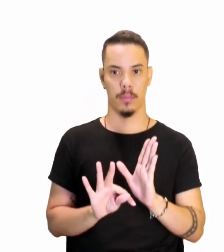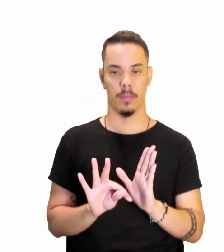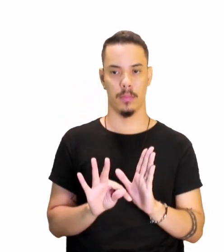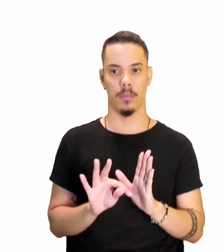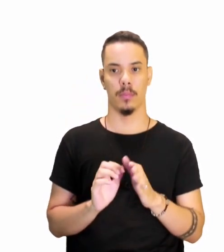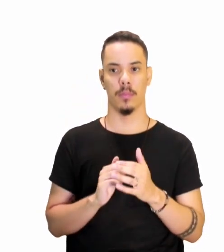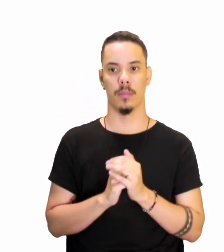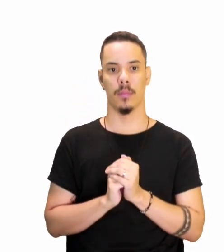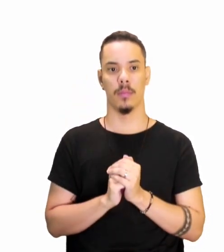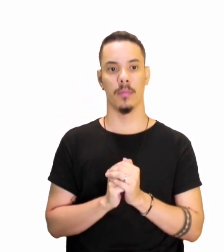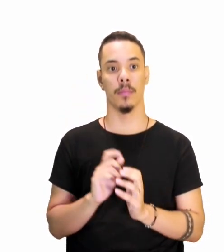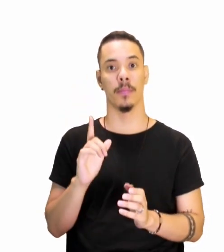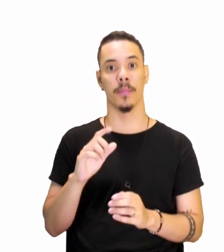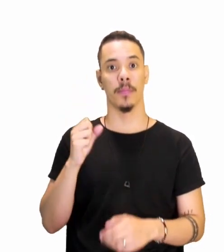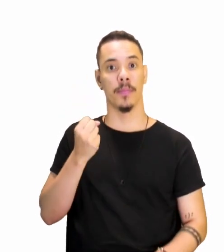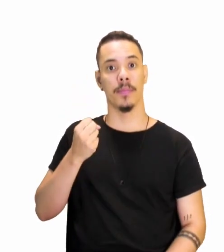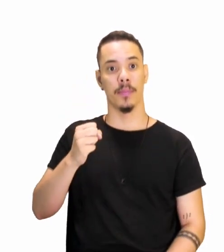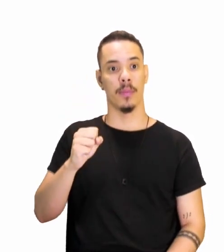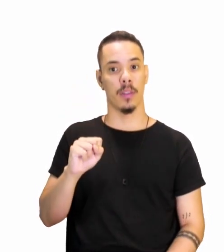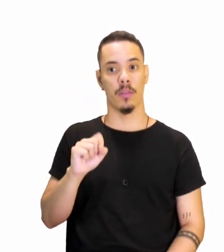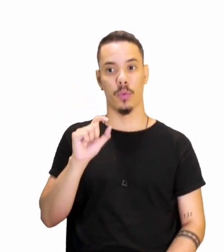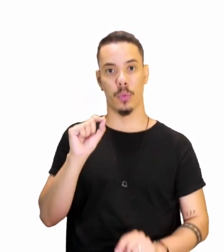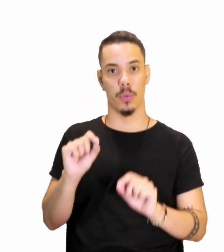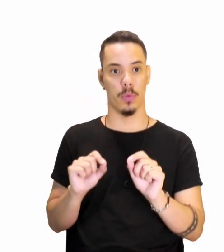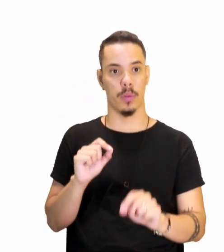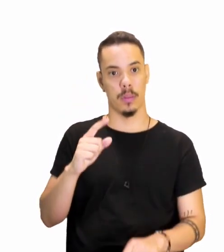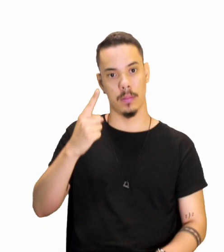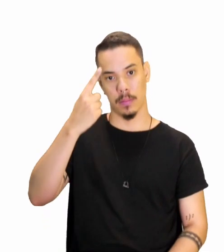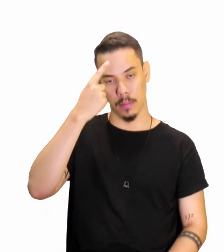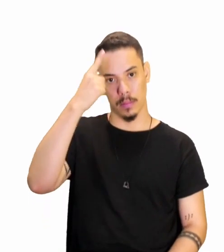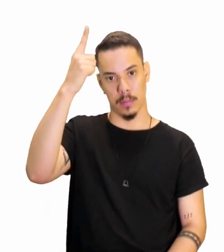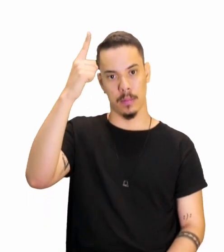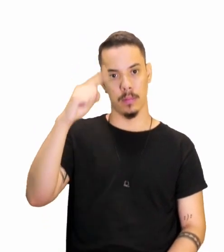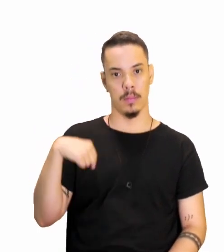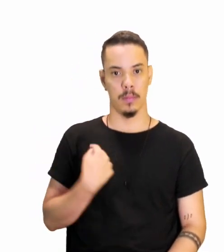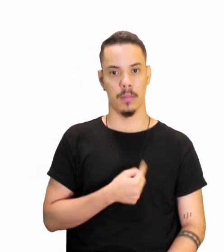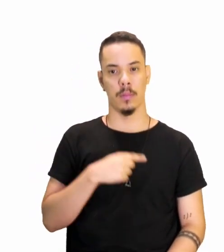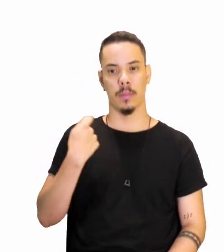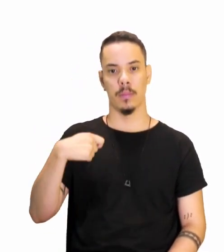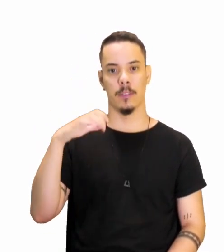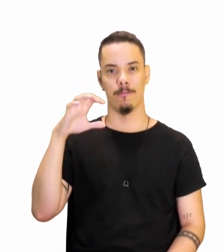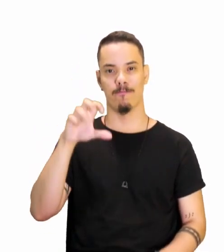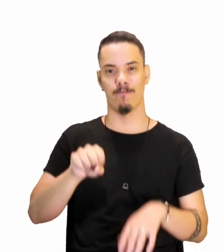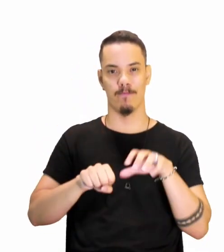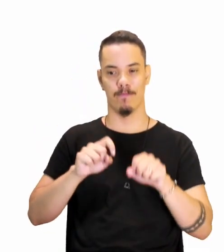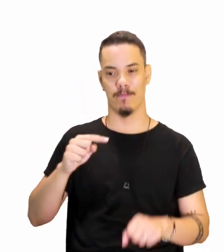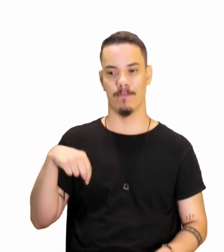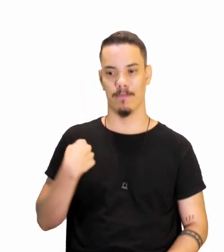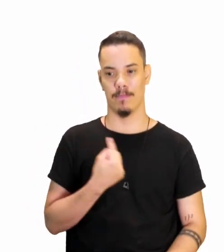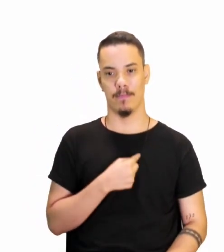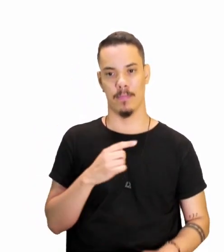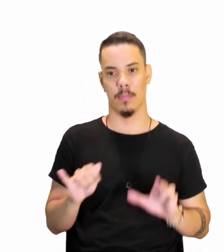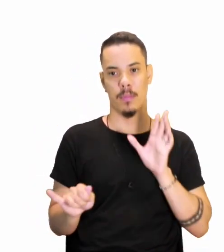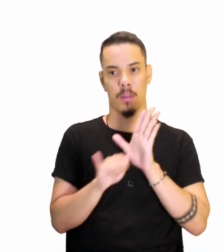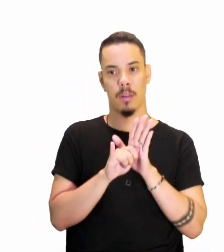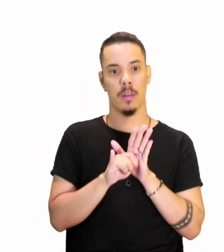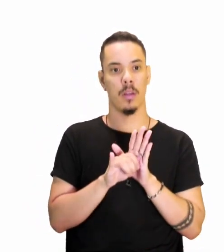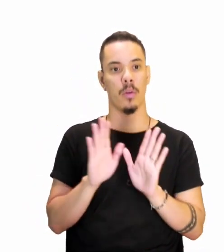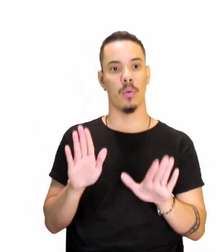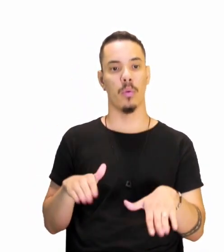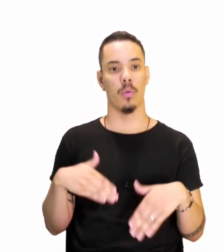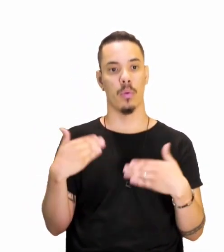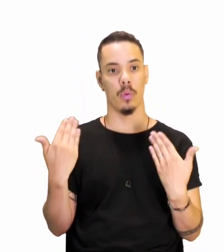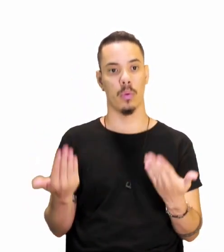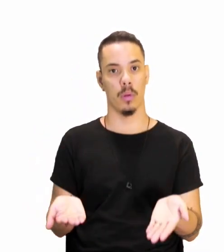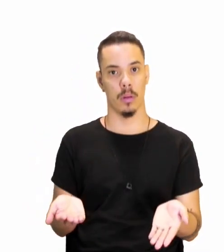Lia Luft defende a ideia de que devemos buscar nossa identidade. Que